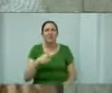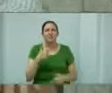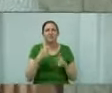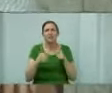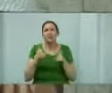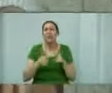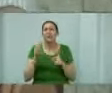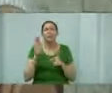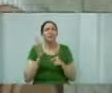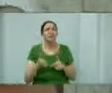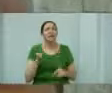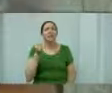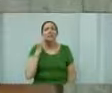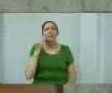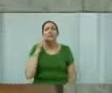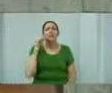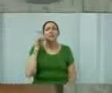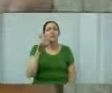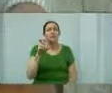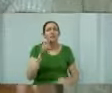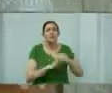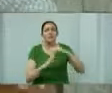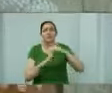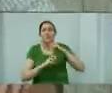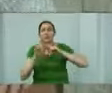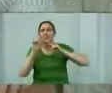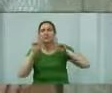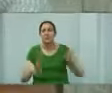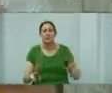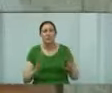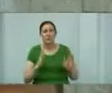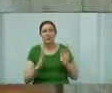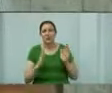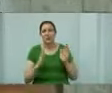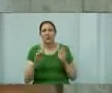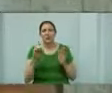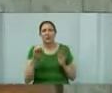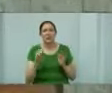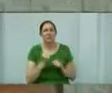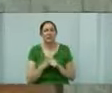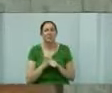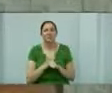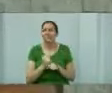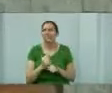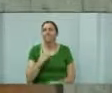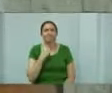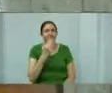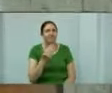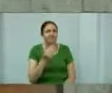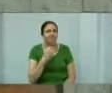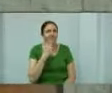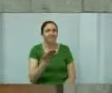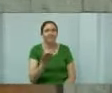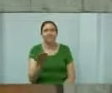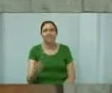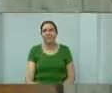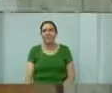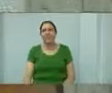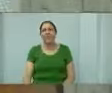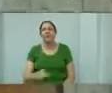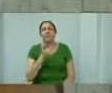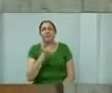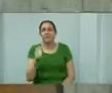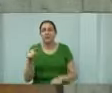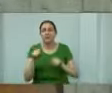5 empresas diferentes nesse período de 10 anos. 5! Não tem. Chega um momento. Então o que acontece? Não tem mão de obra,